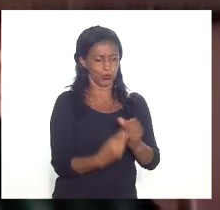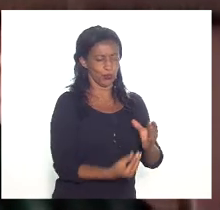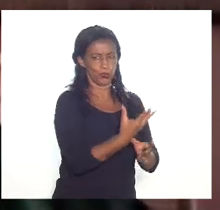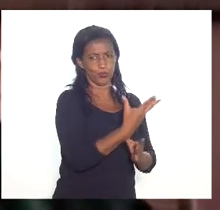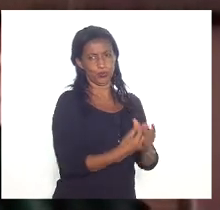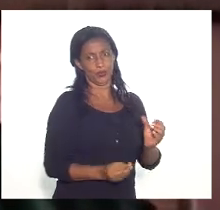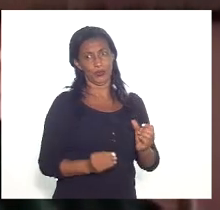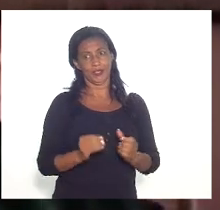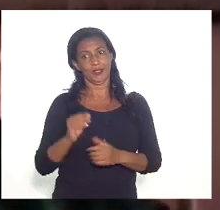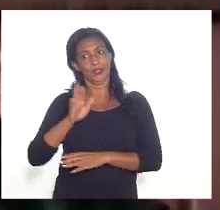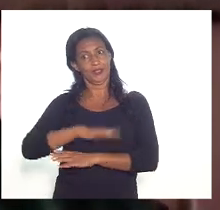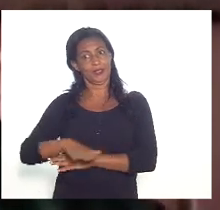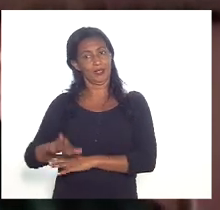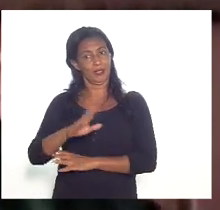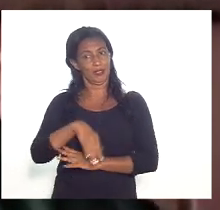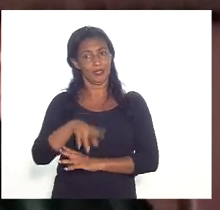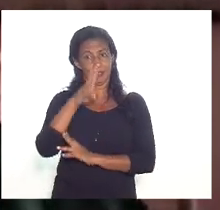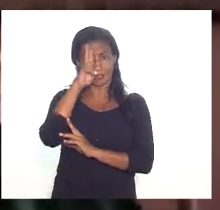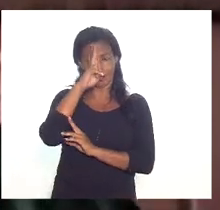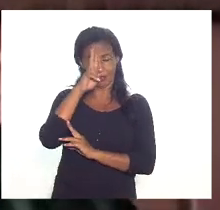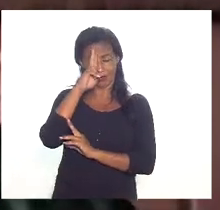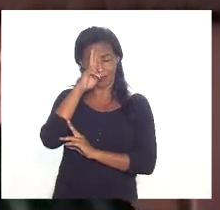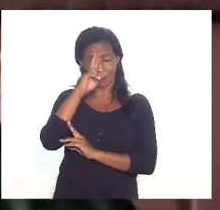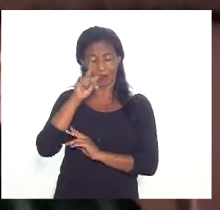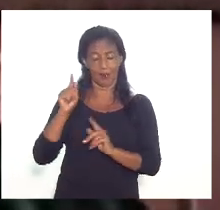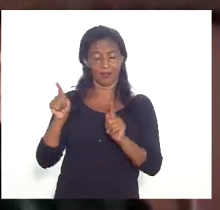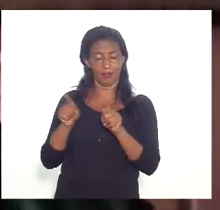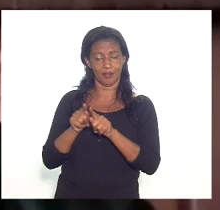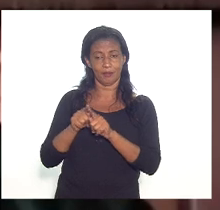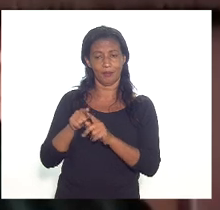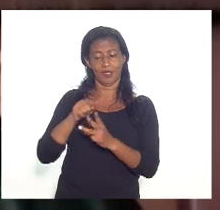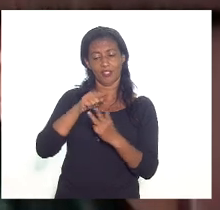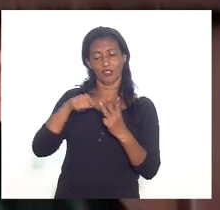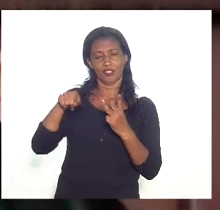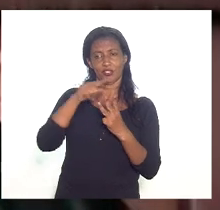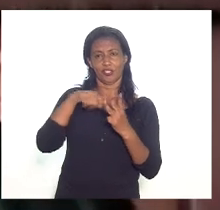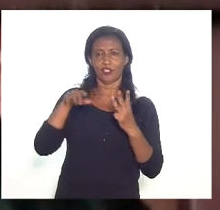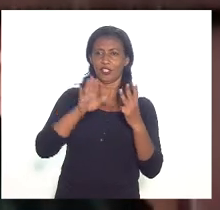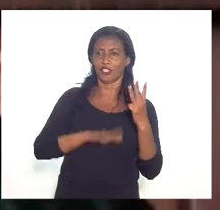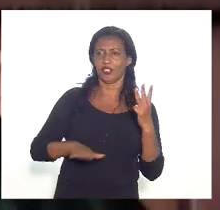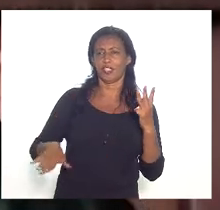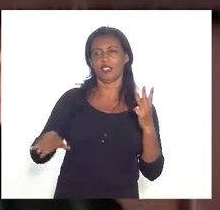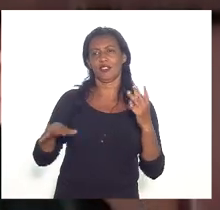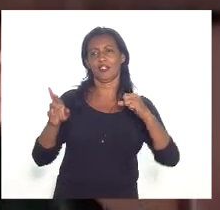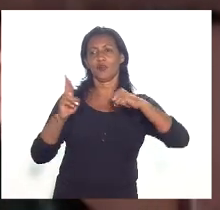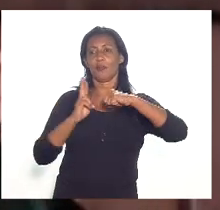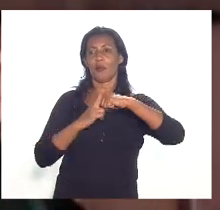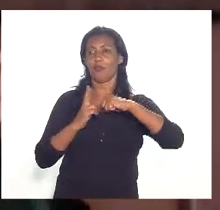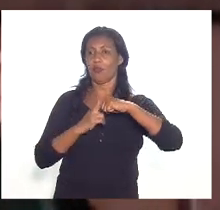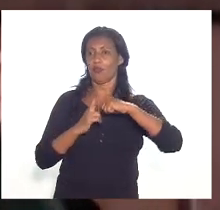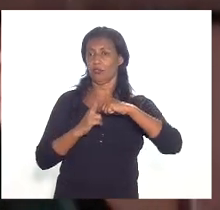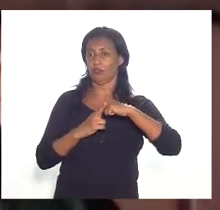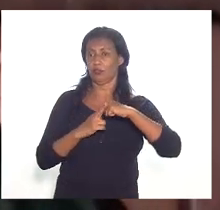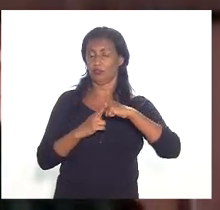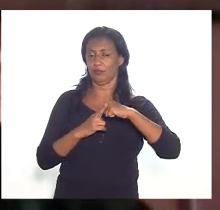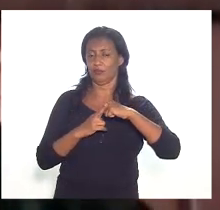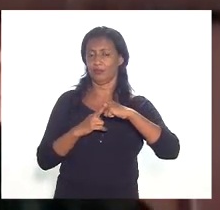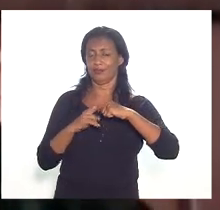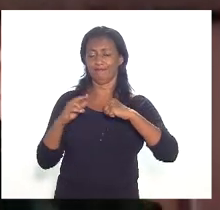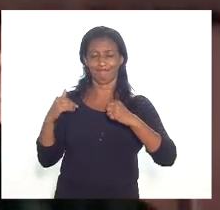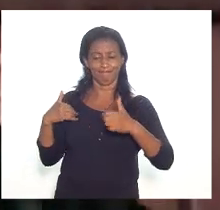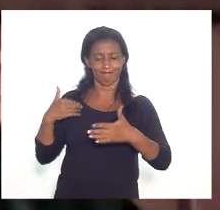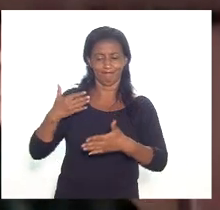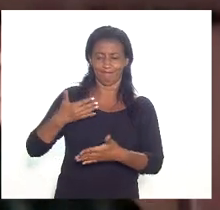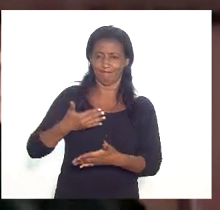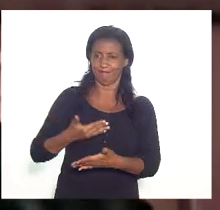crianças, e aí eu quero ressaltar aqui, né, as 3 crianças de Belfor Roxo, que até agora